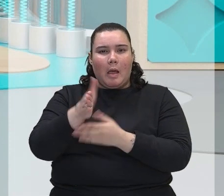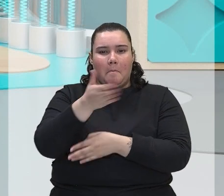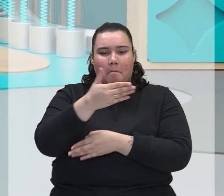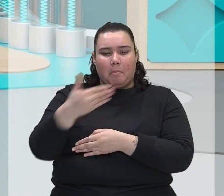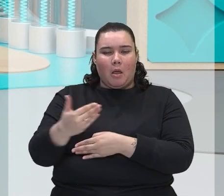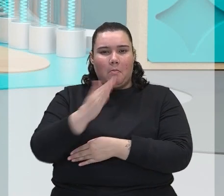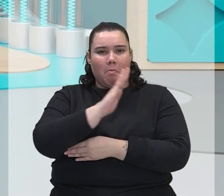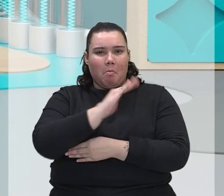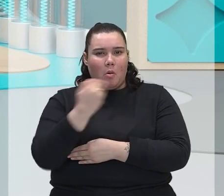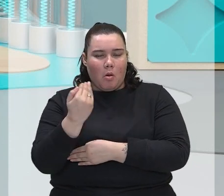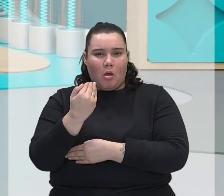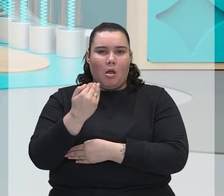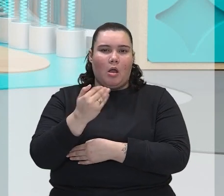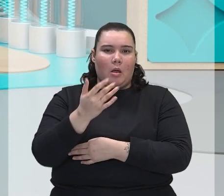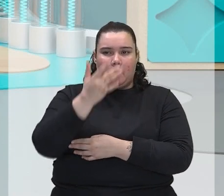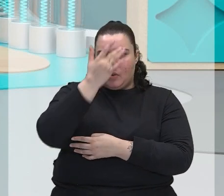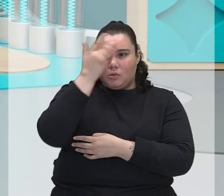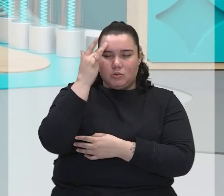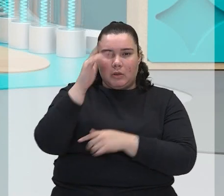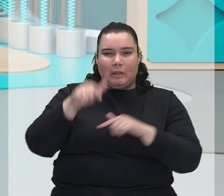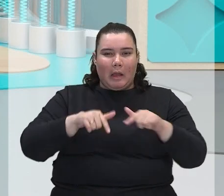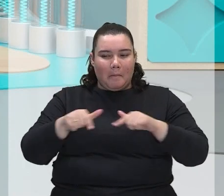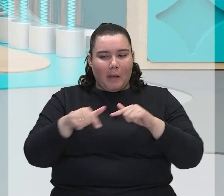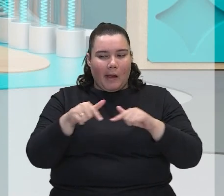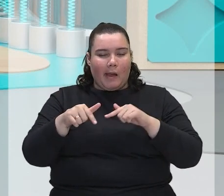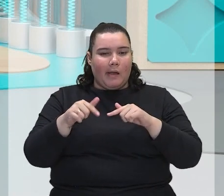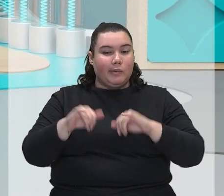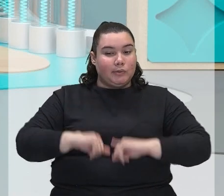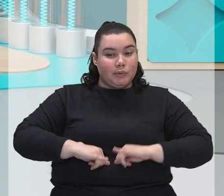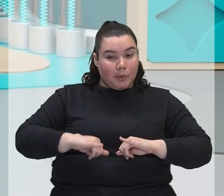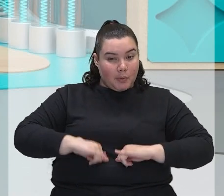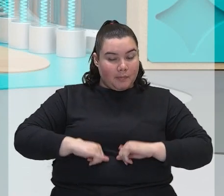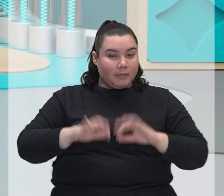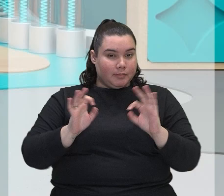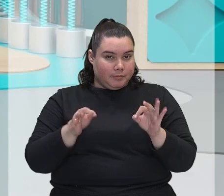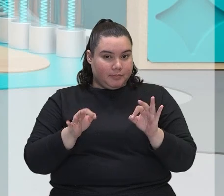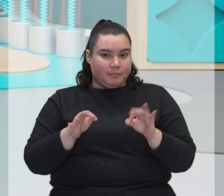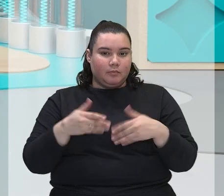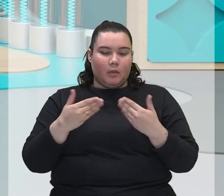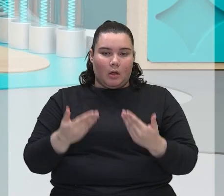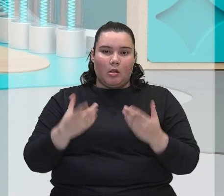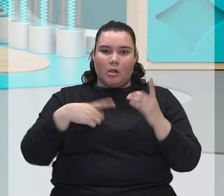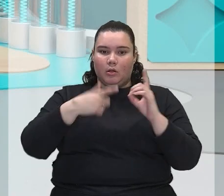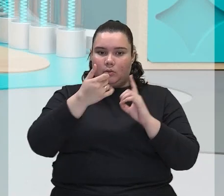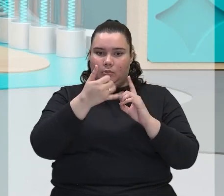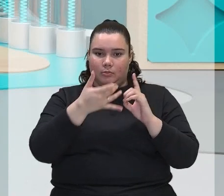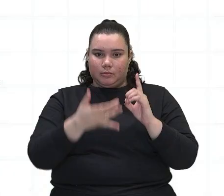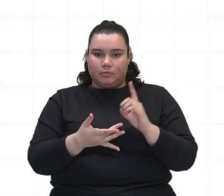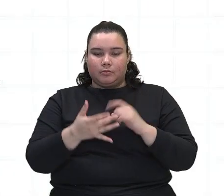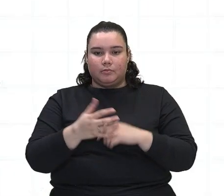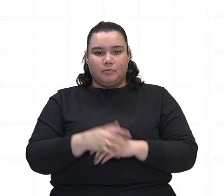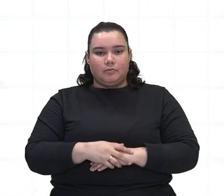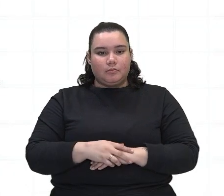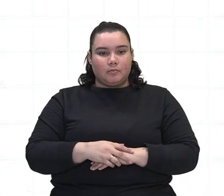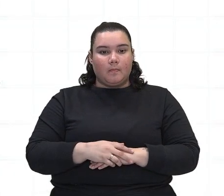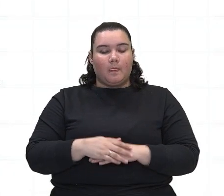as pessoas sofreram de um modo geral, né? Eu posso descrever isso com muitas palavras. Então, aqui você pode ver. E agora nós temos o texto